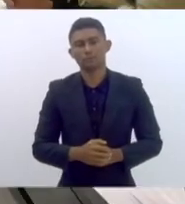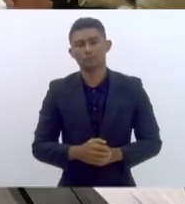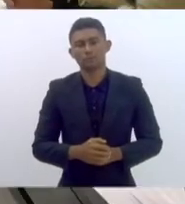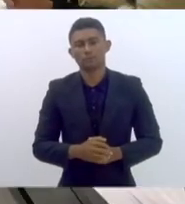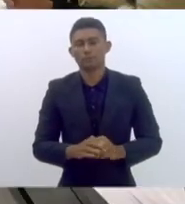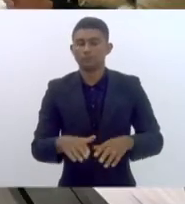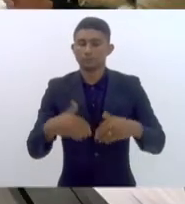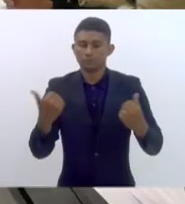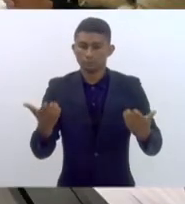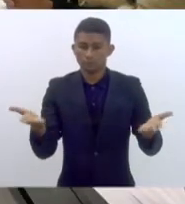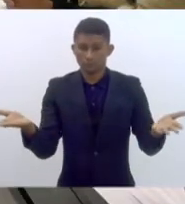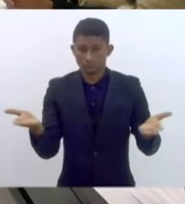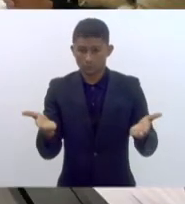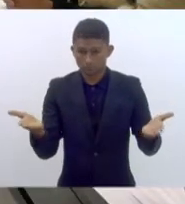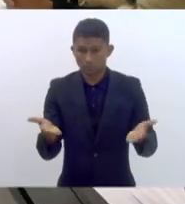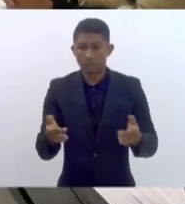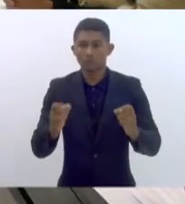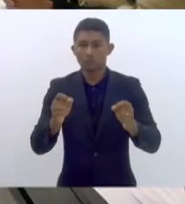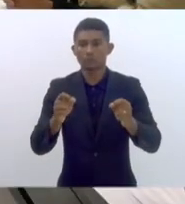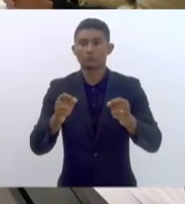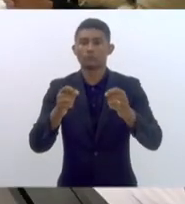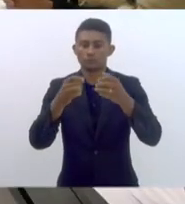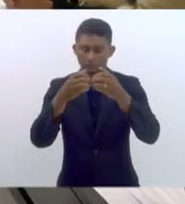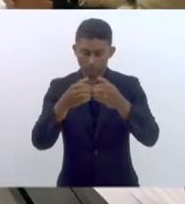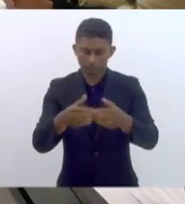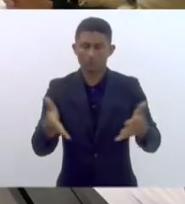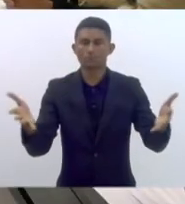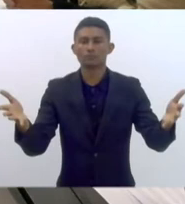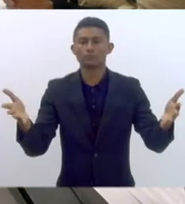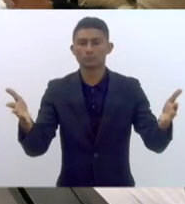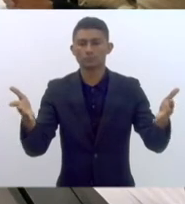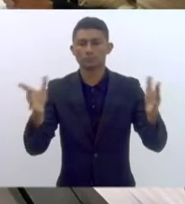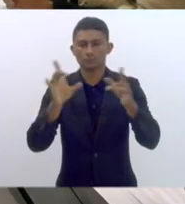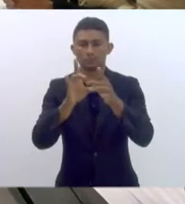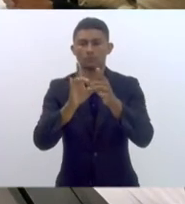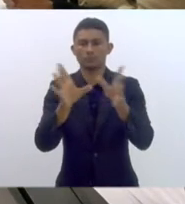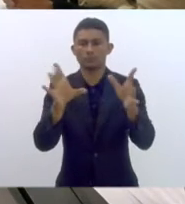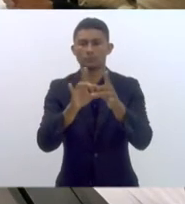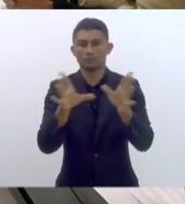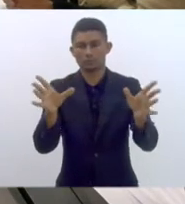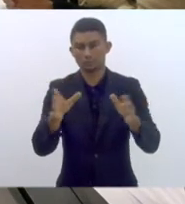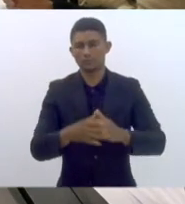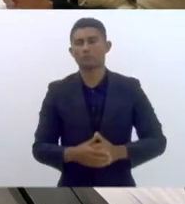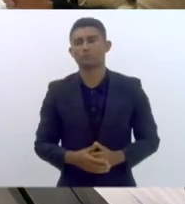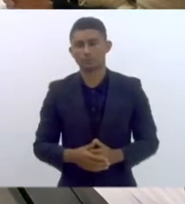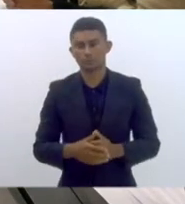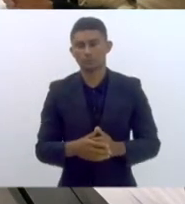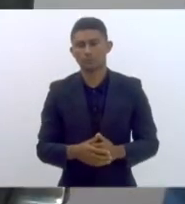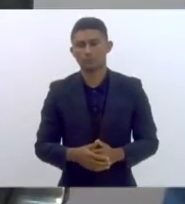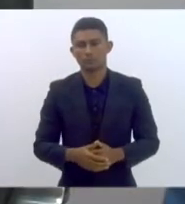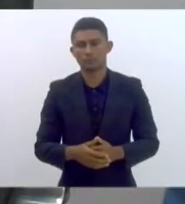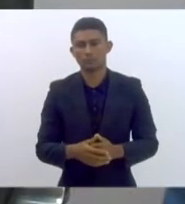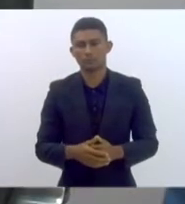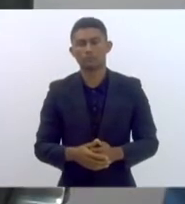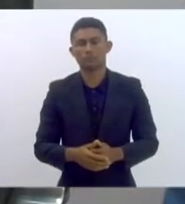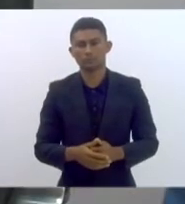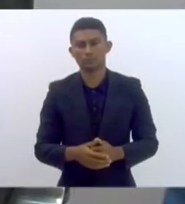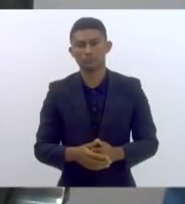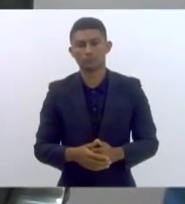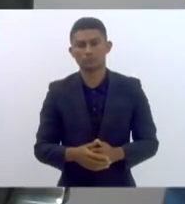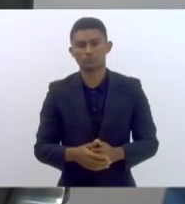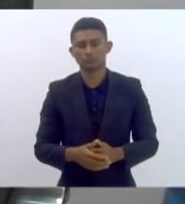Bom, vamos agora abrir para as questões. Primeiro, aqui publicamente, agradecer